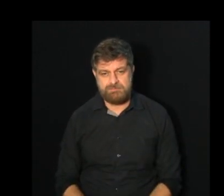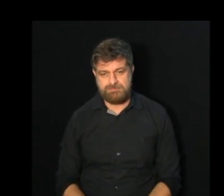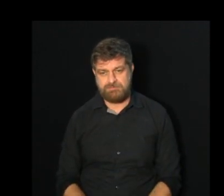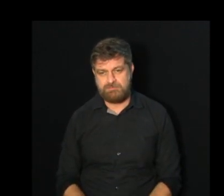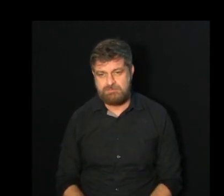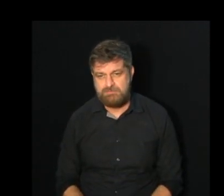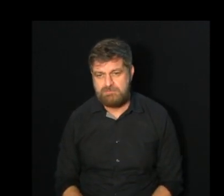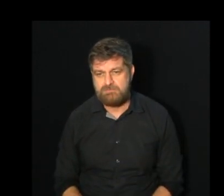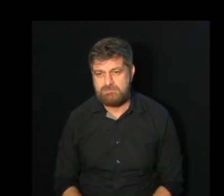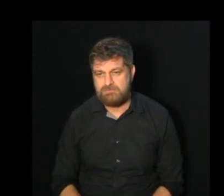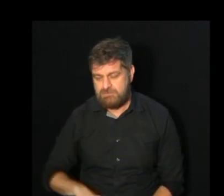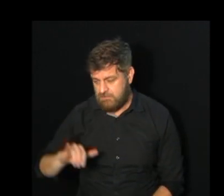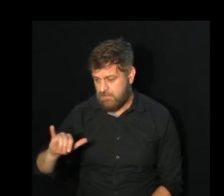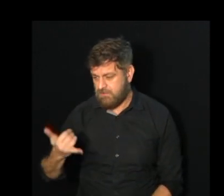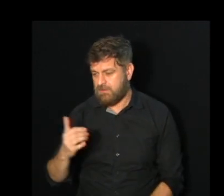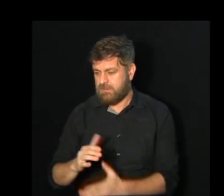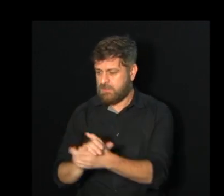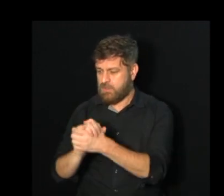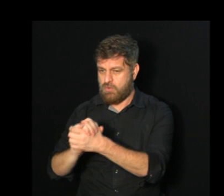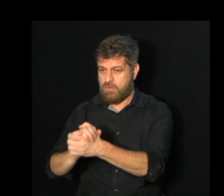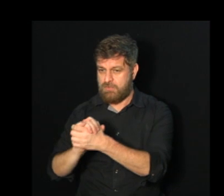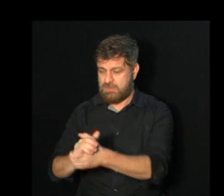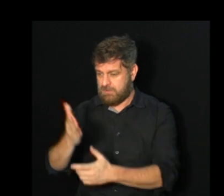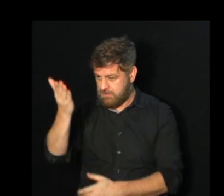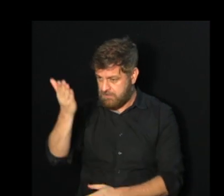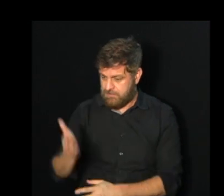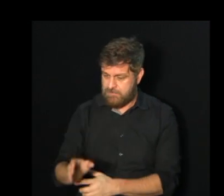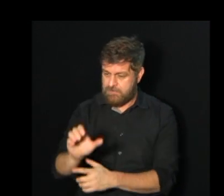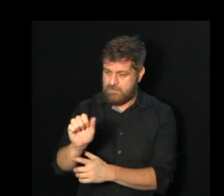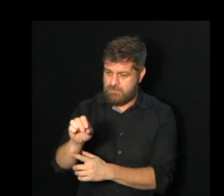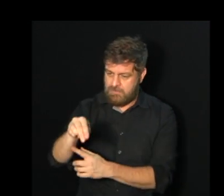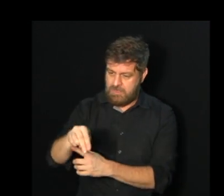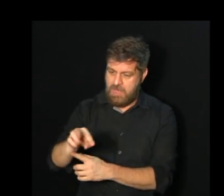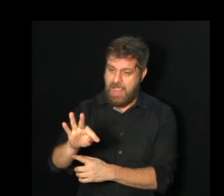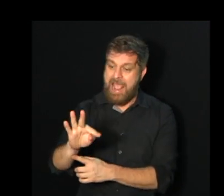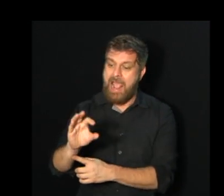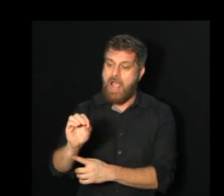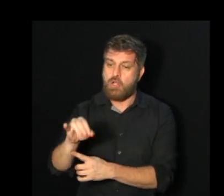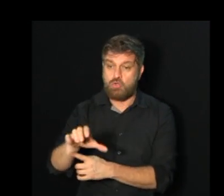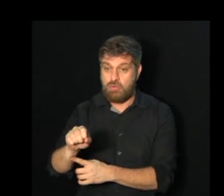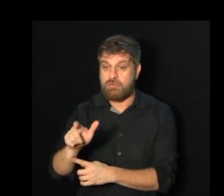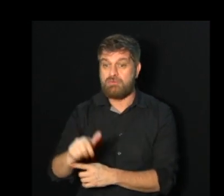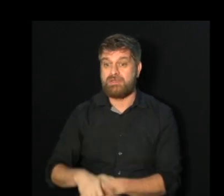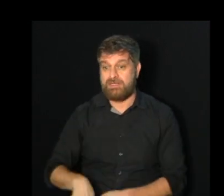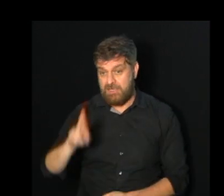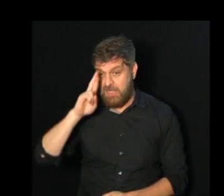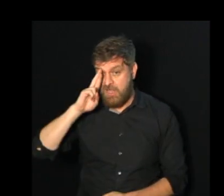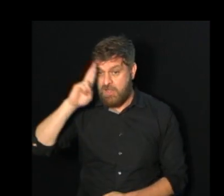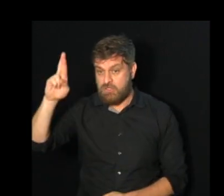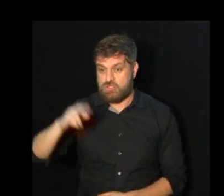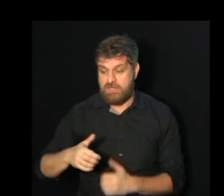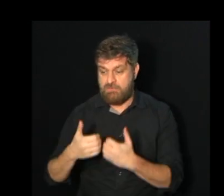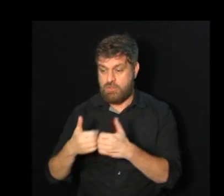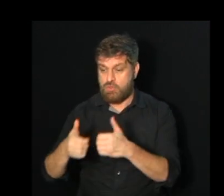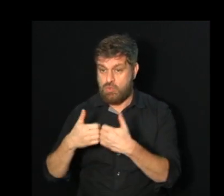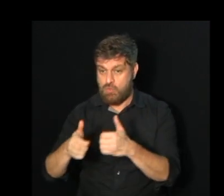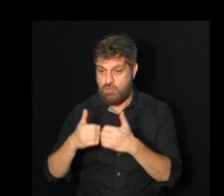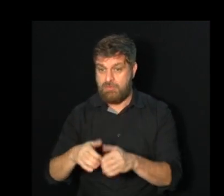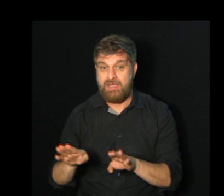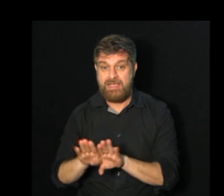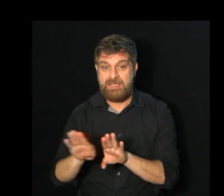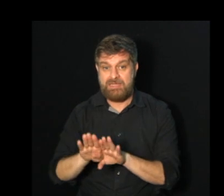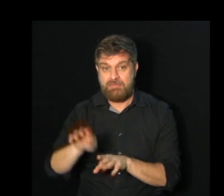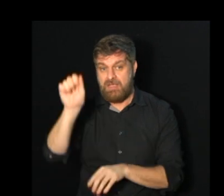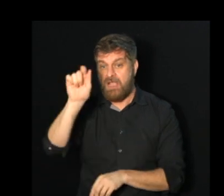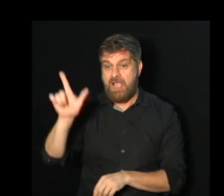Nessa oportunidade, eu gostaria de saudar ali o Antônio Augusto, dono da Caprioli, hoje Azul Linhas Aéreas, que foi um